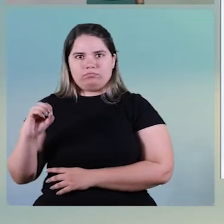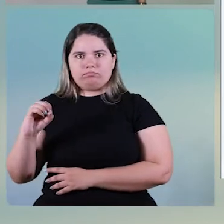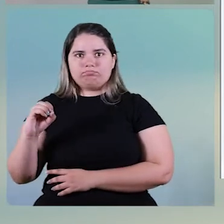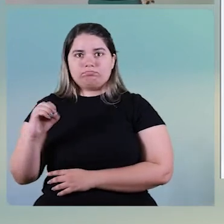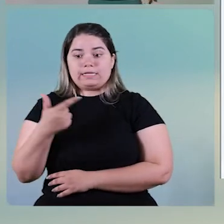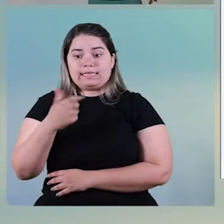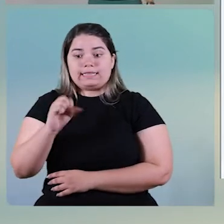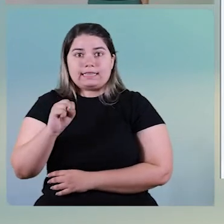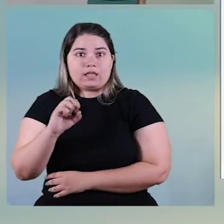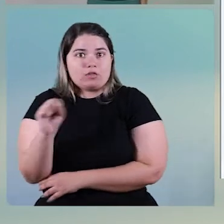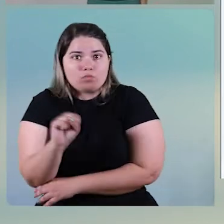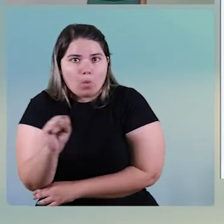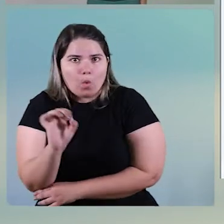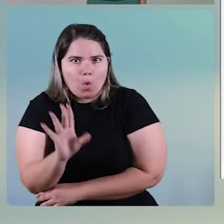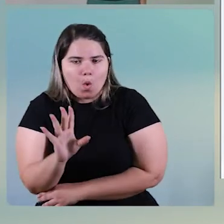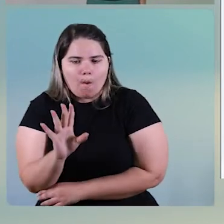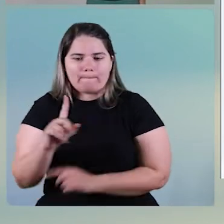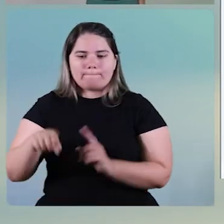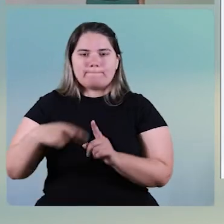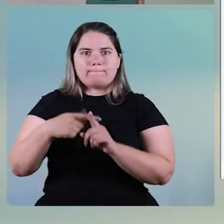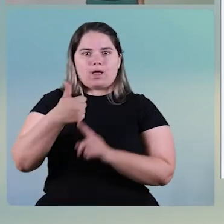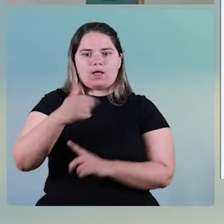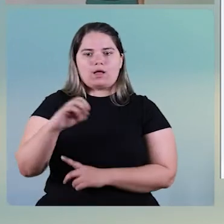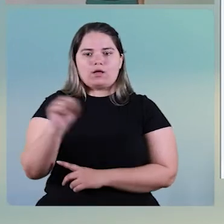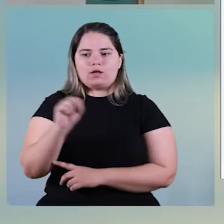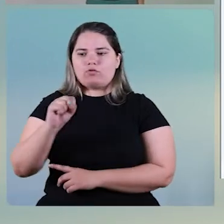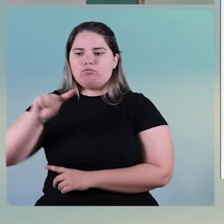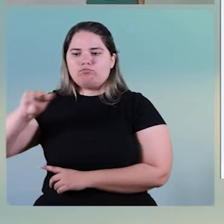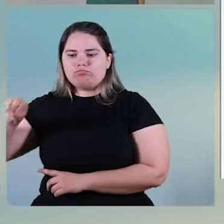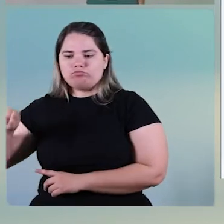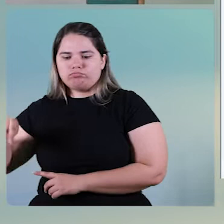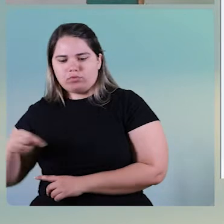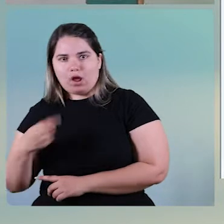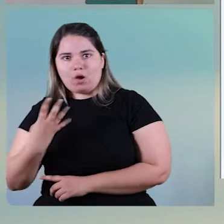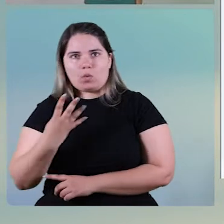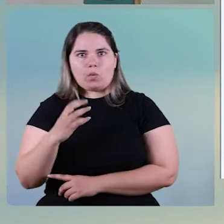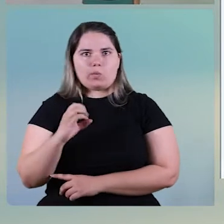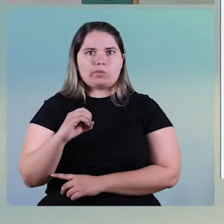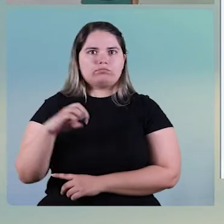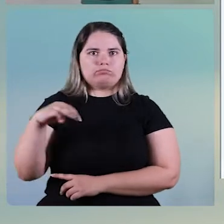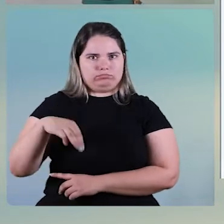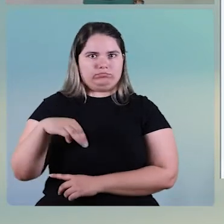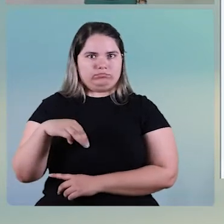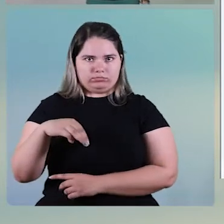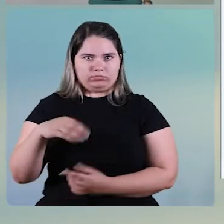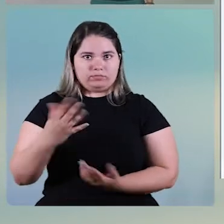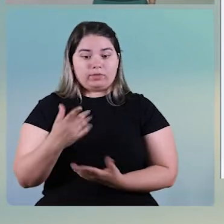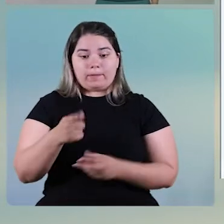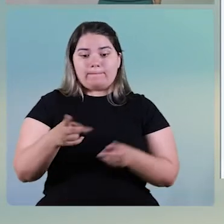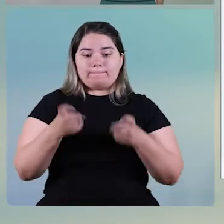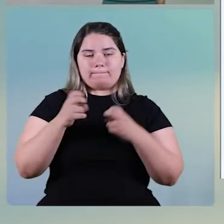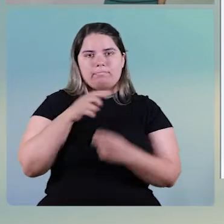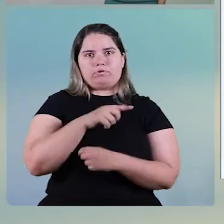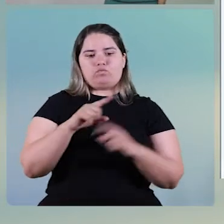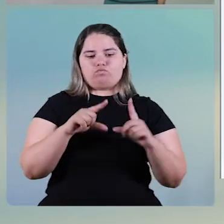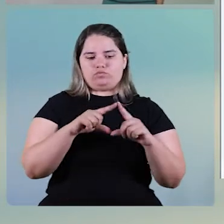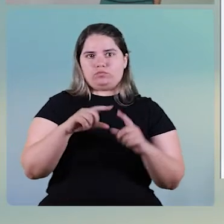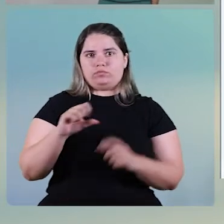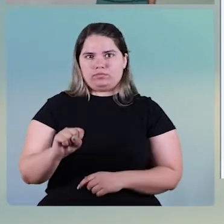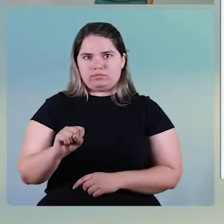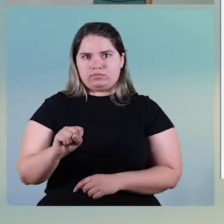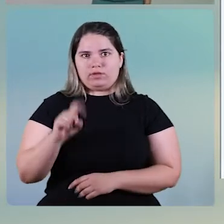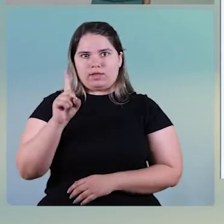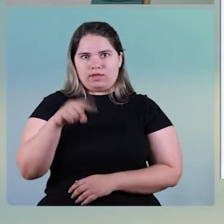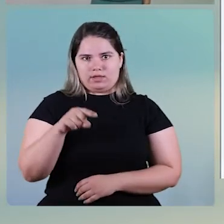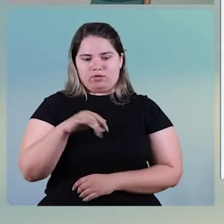em mais 20 segundos. Perceba, né? Nessa figura, o ΔS é o espaço